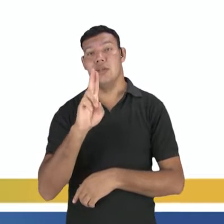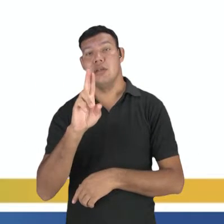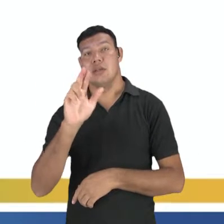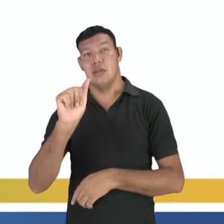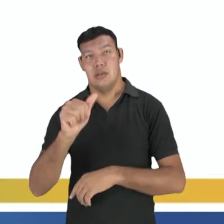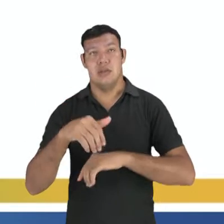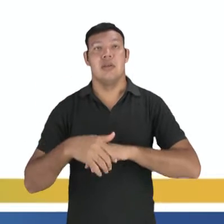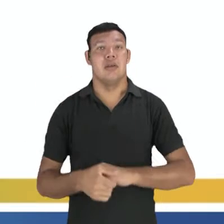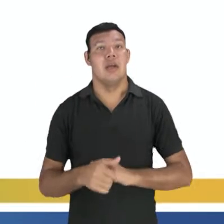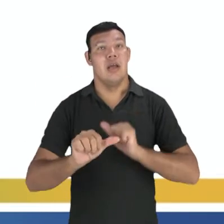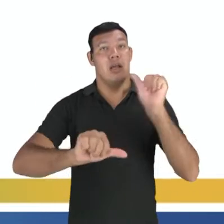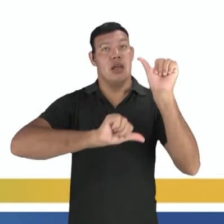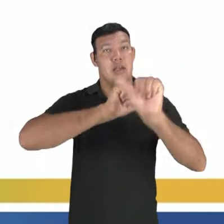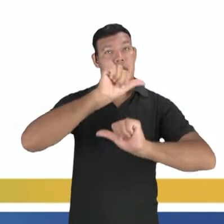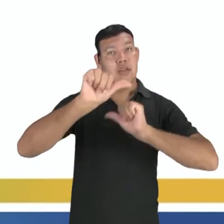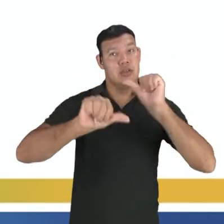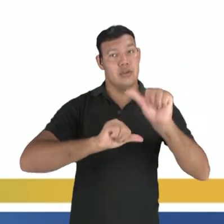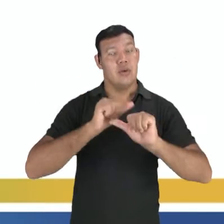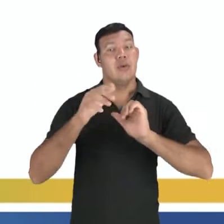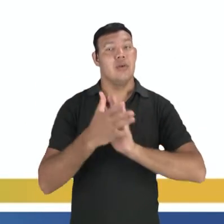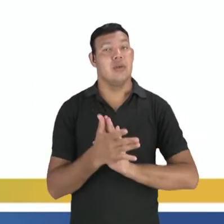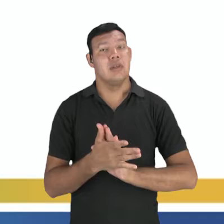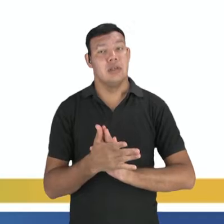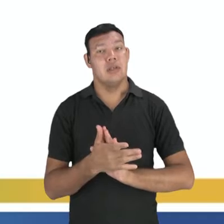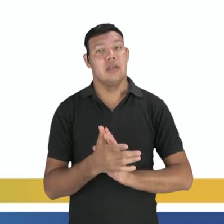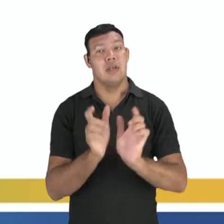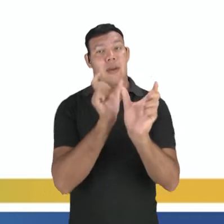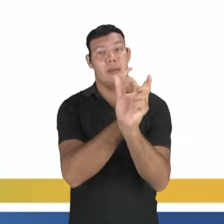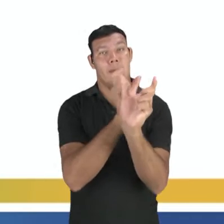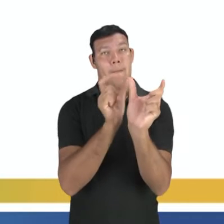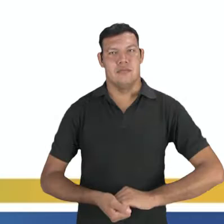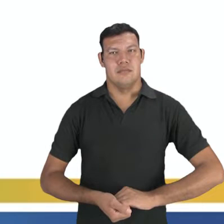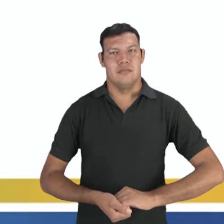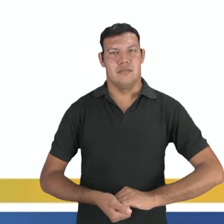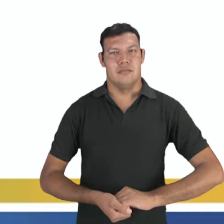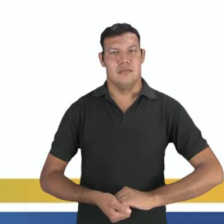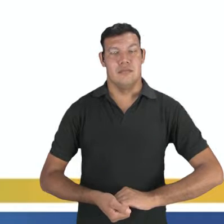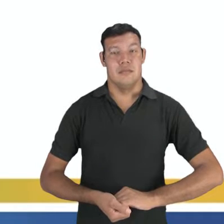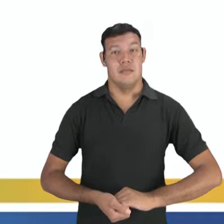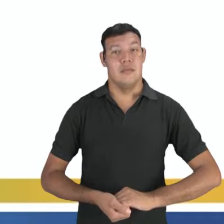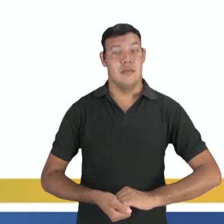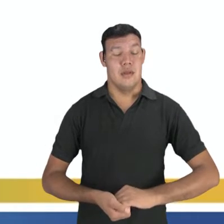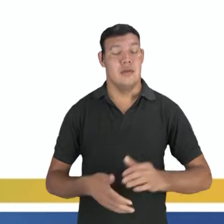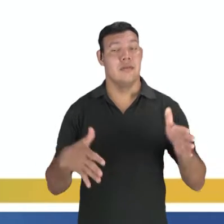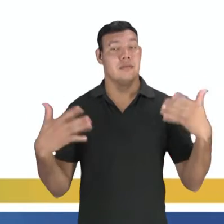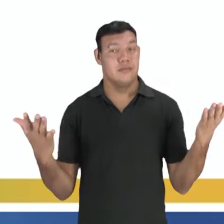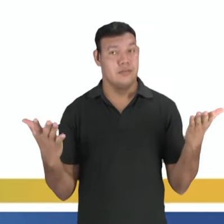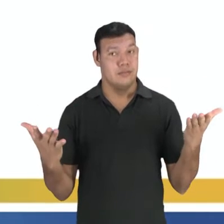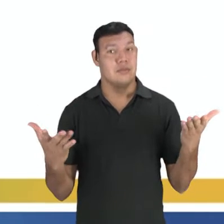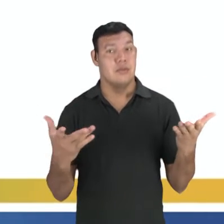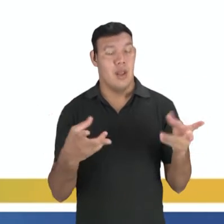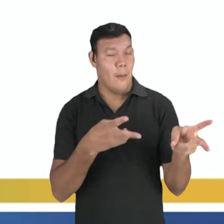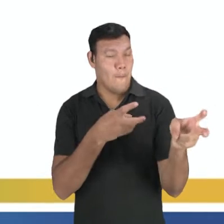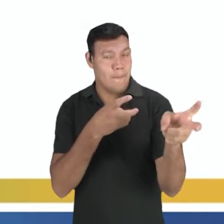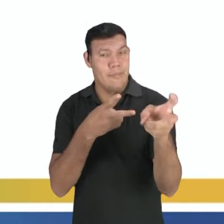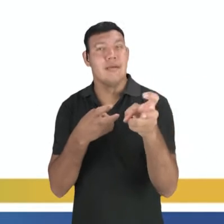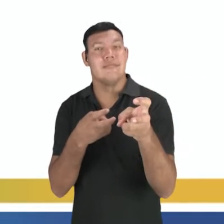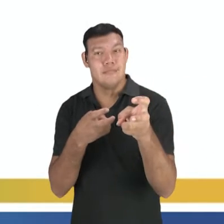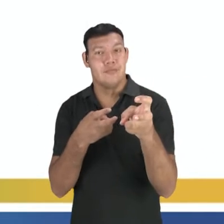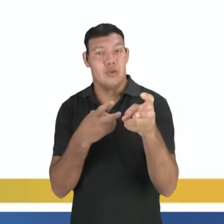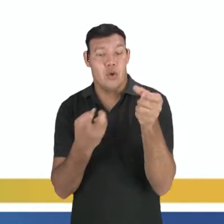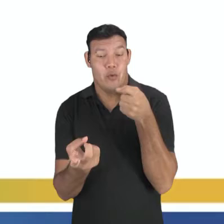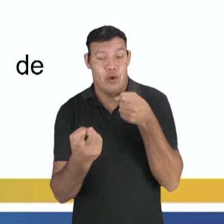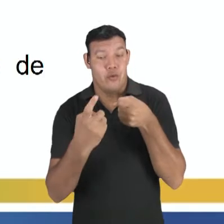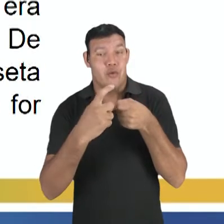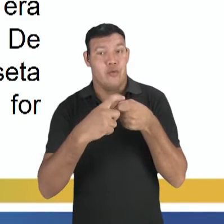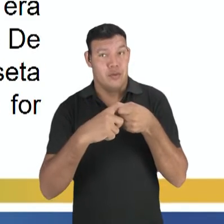que a relação de sentido entre menino e rua seja. Vamos lá, pessoal. Então, percebam, se nós